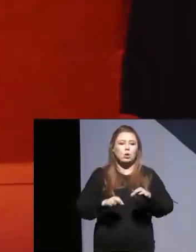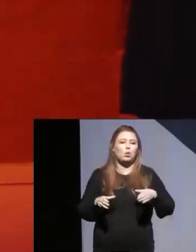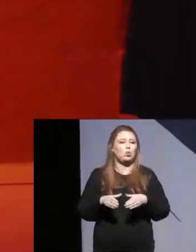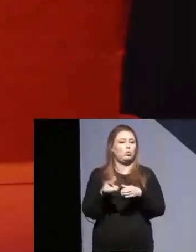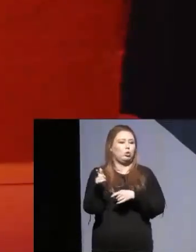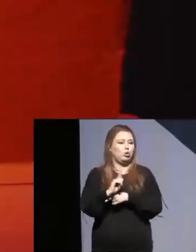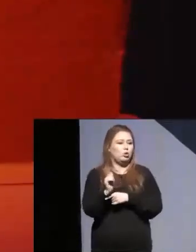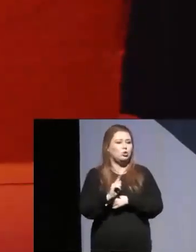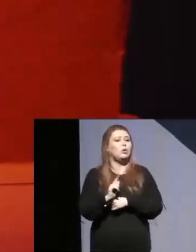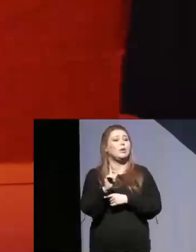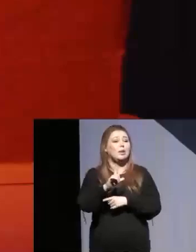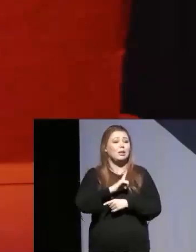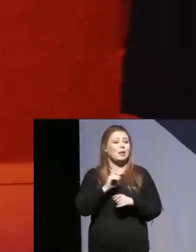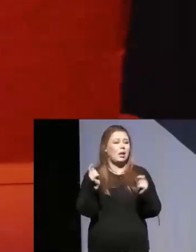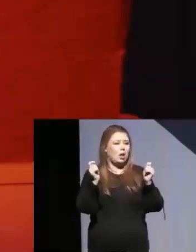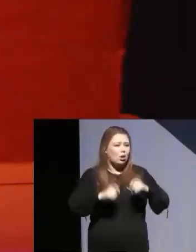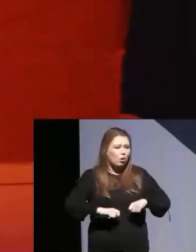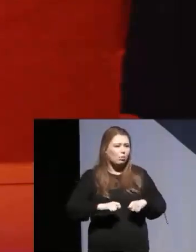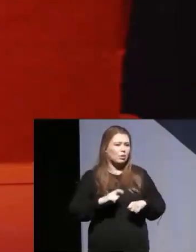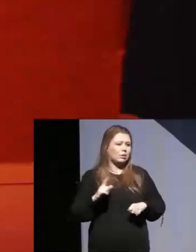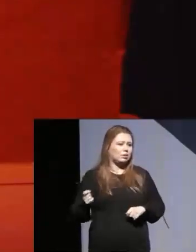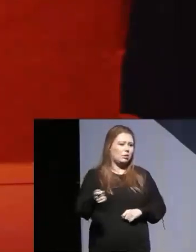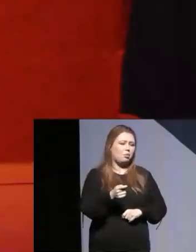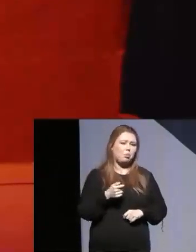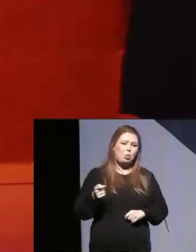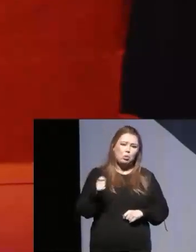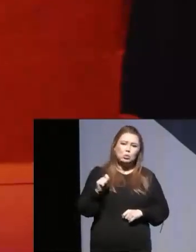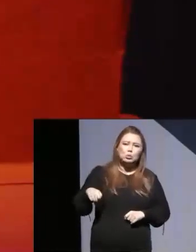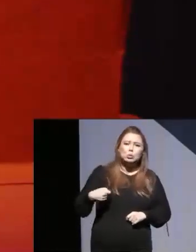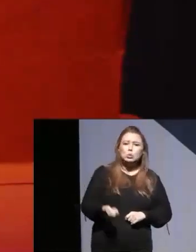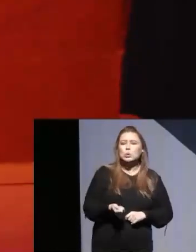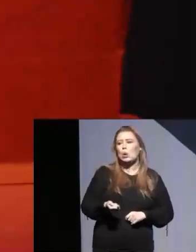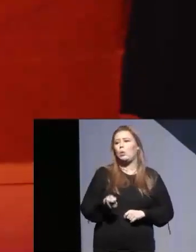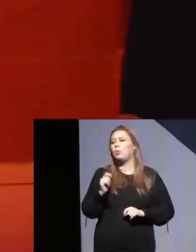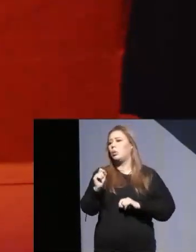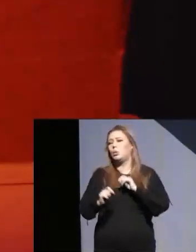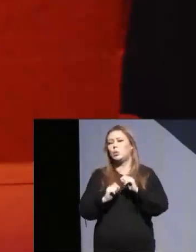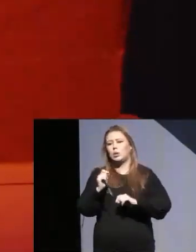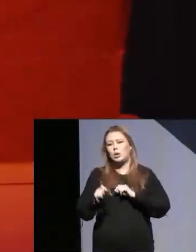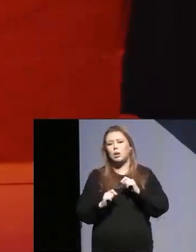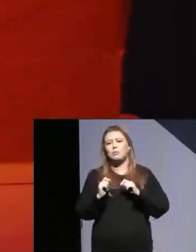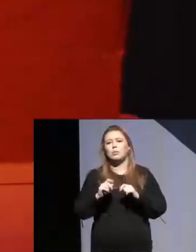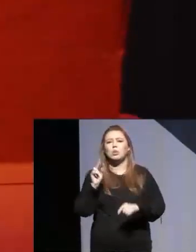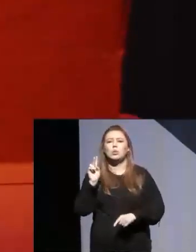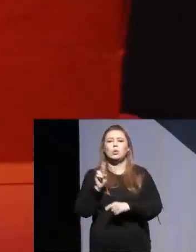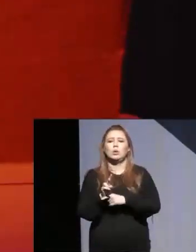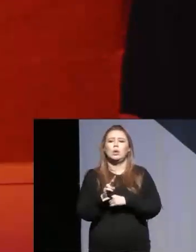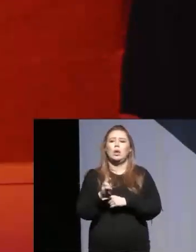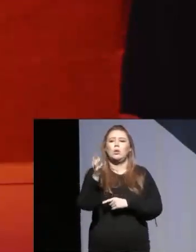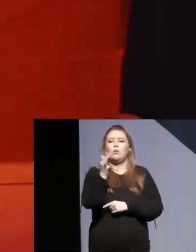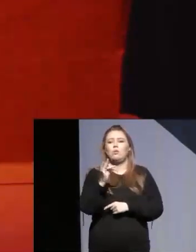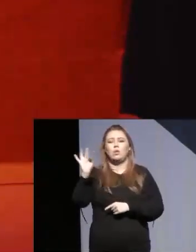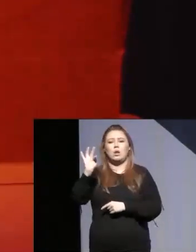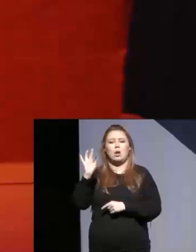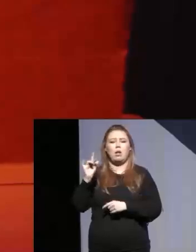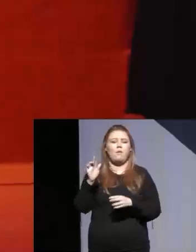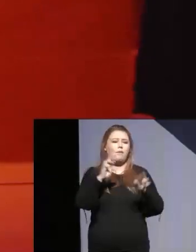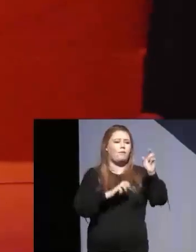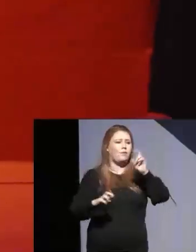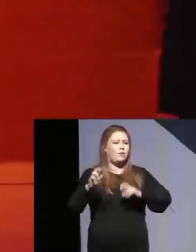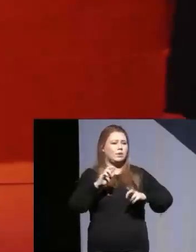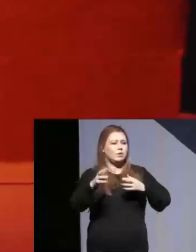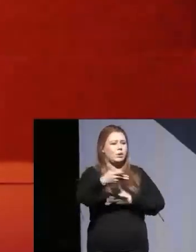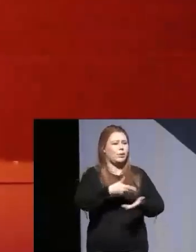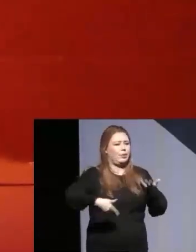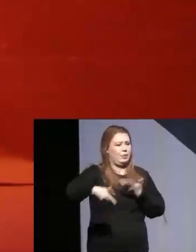reserve poucas competências para eles, no sentido de preservar o federalismo fiscal